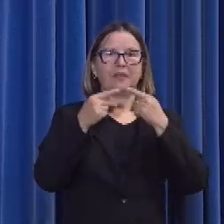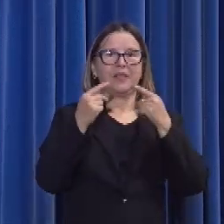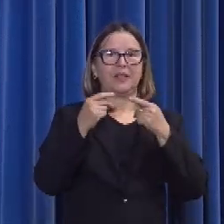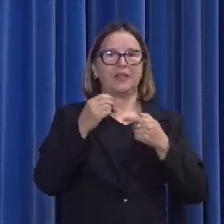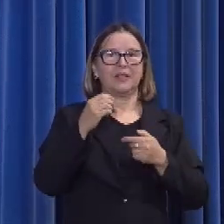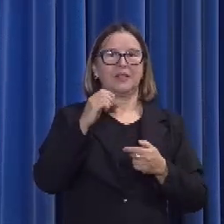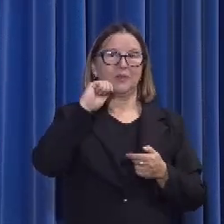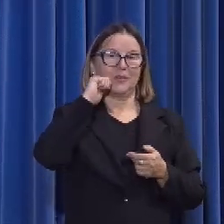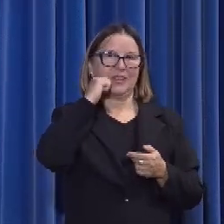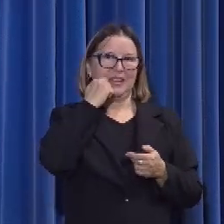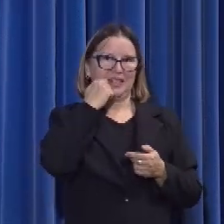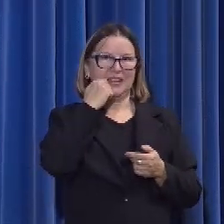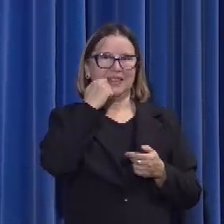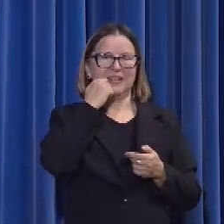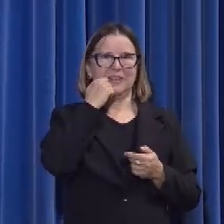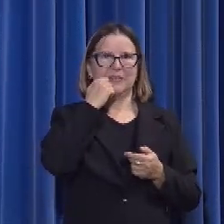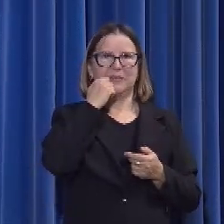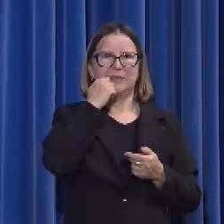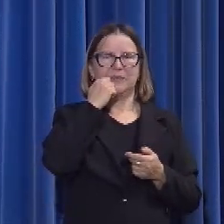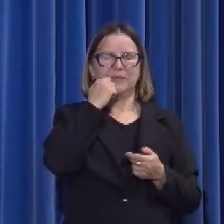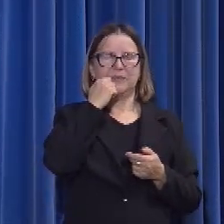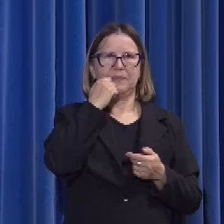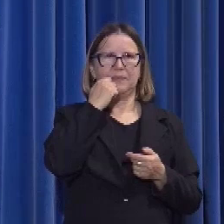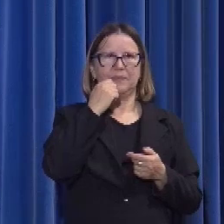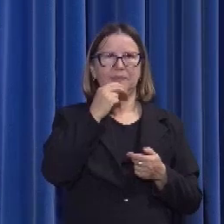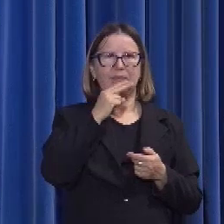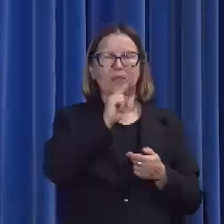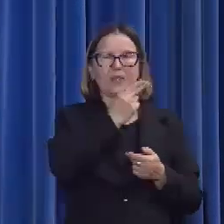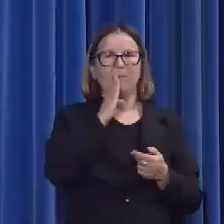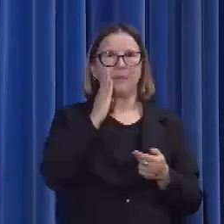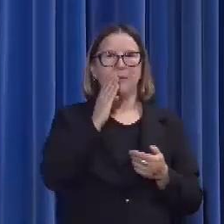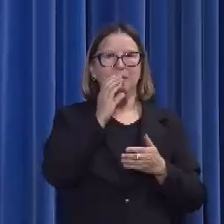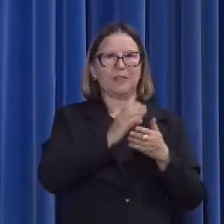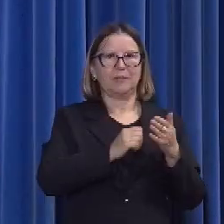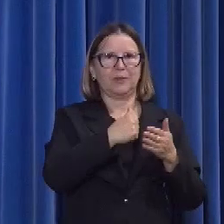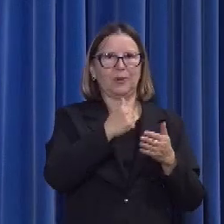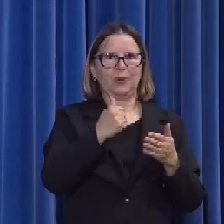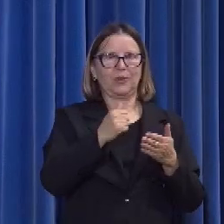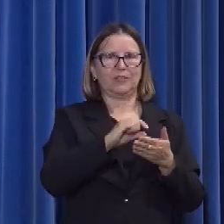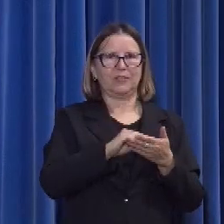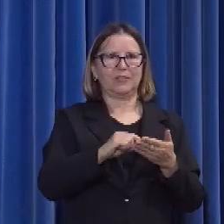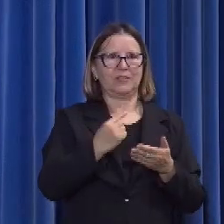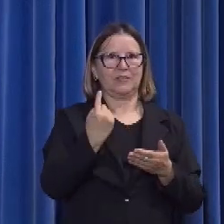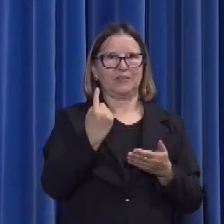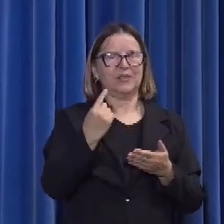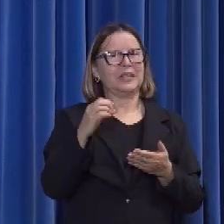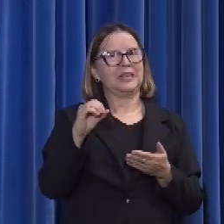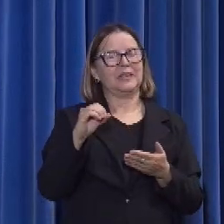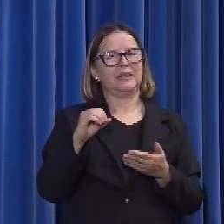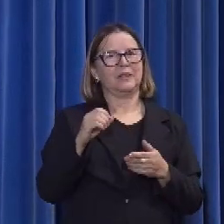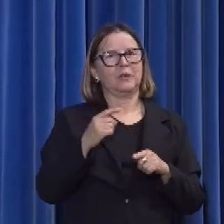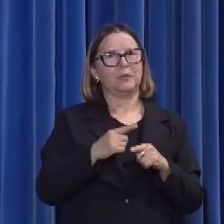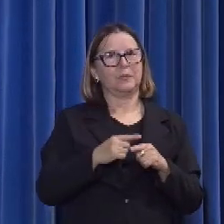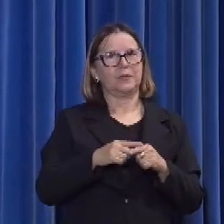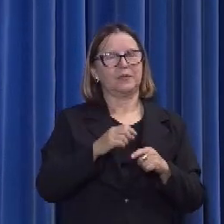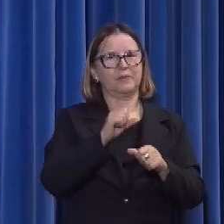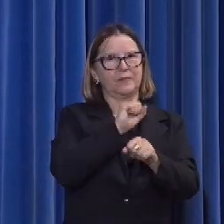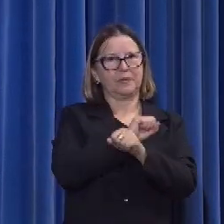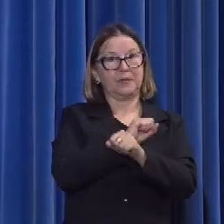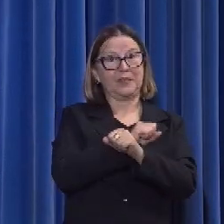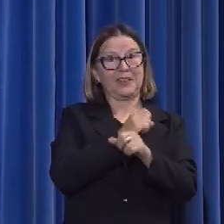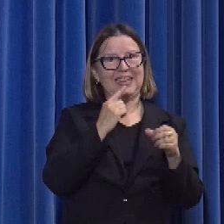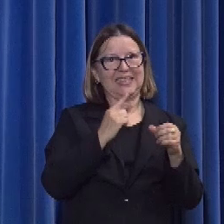segredo de Hebreus 11, 10. Porque aguardava a cidade que